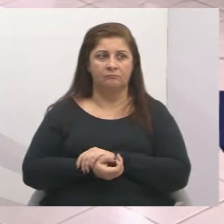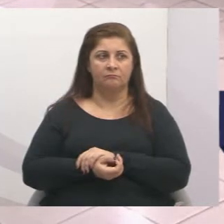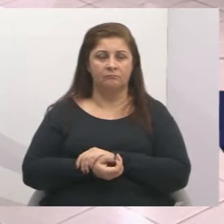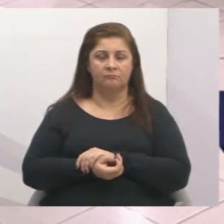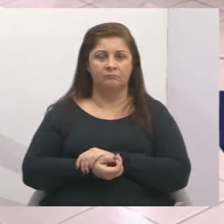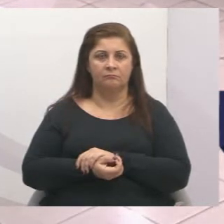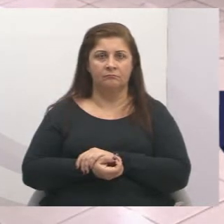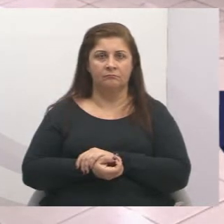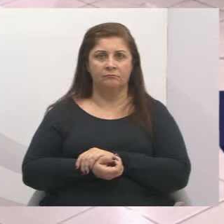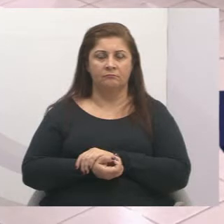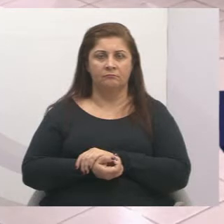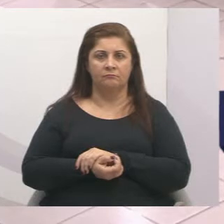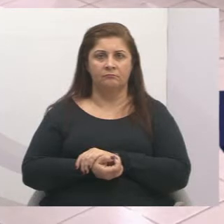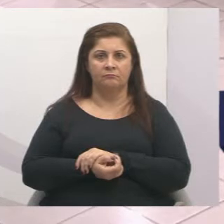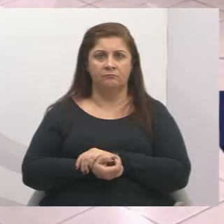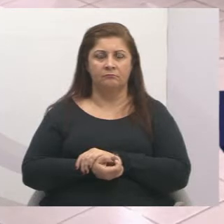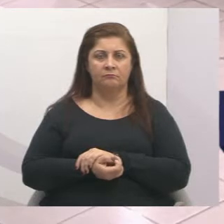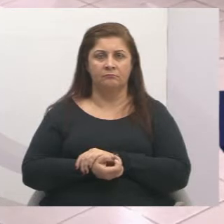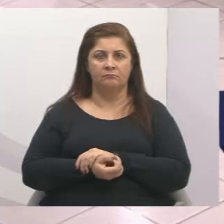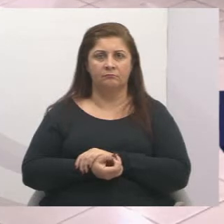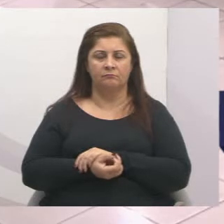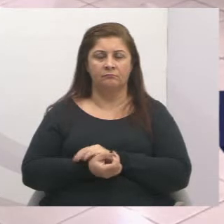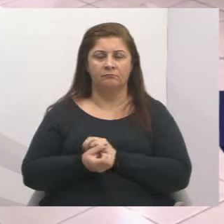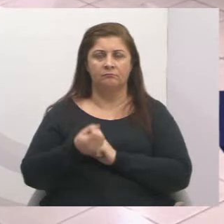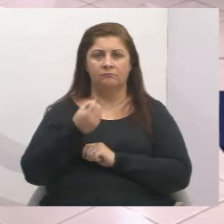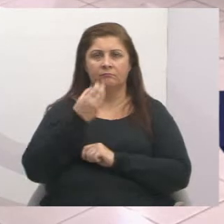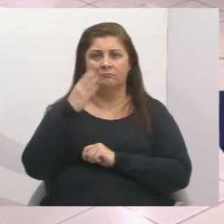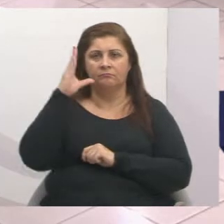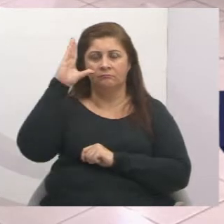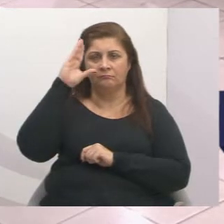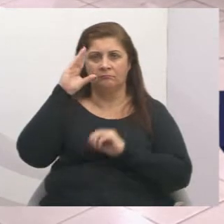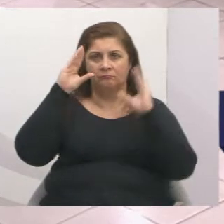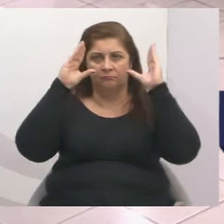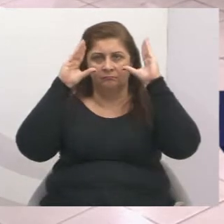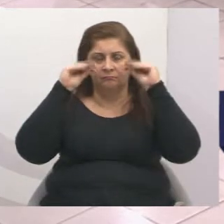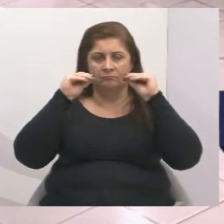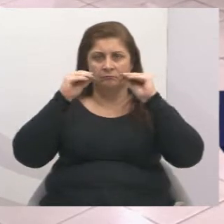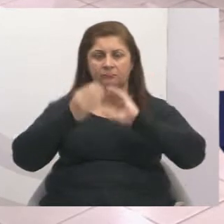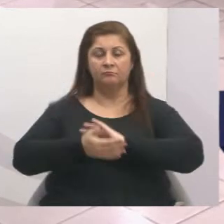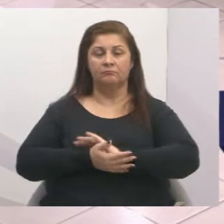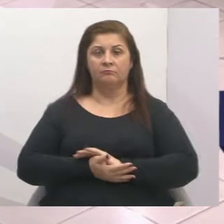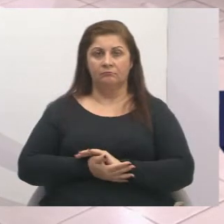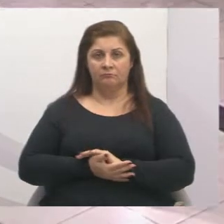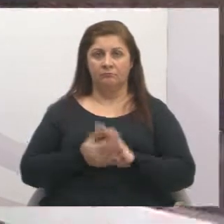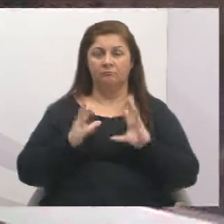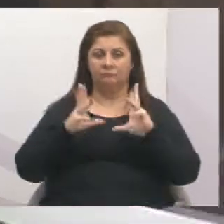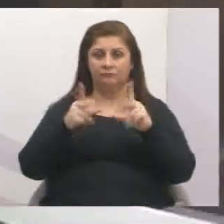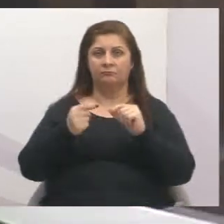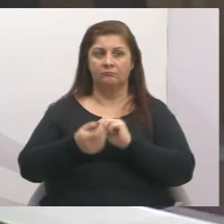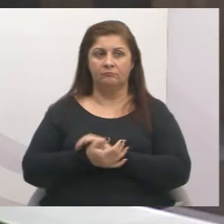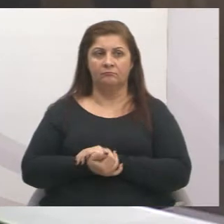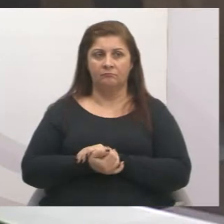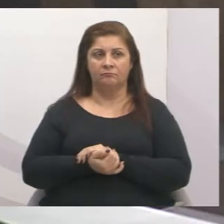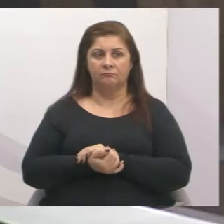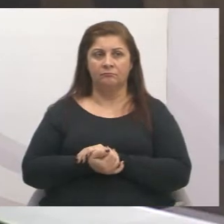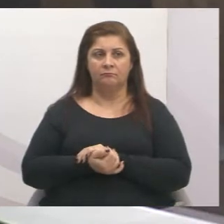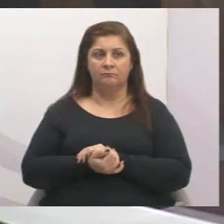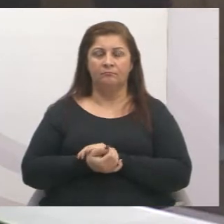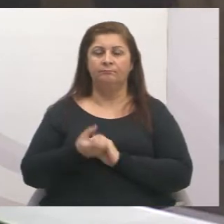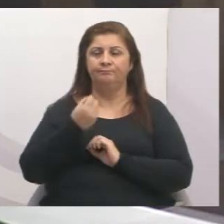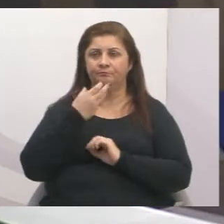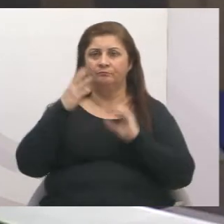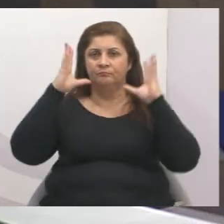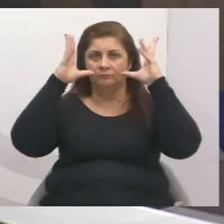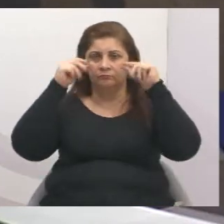Vou desejar boa noite a todos, boa noite, prefeito, boa noite à mesa, boa noite, servidores que estão